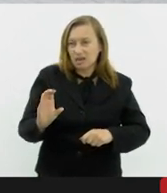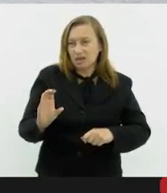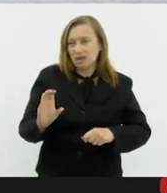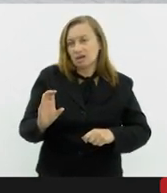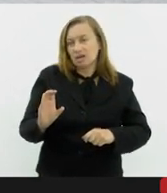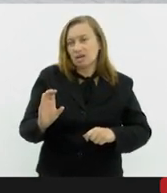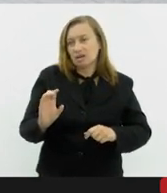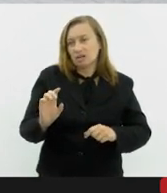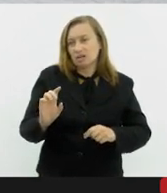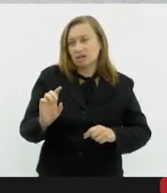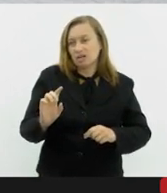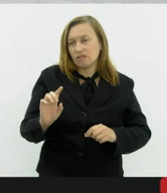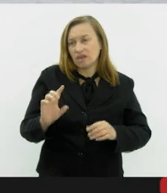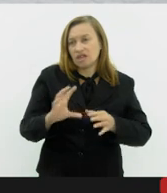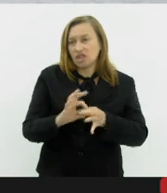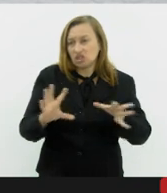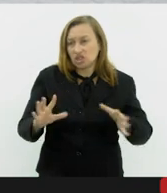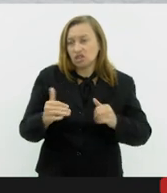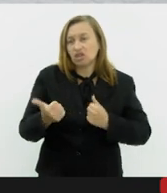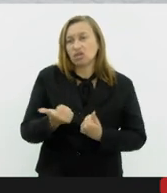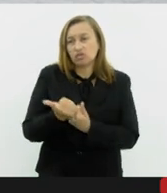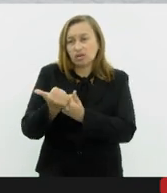essa questão.